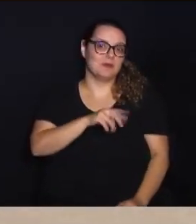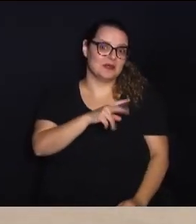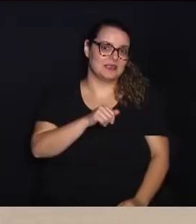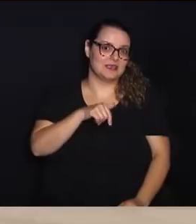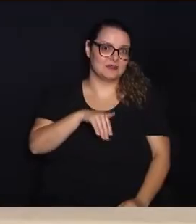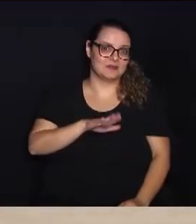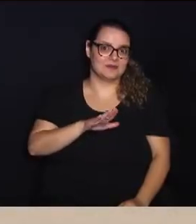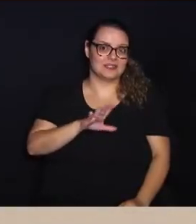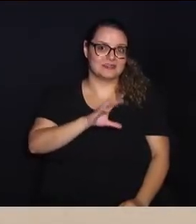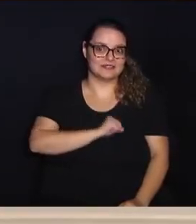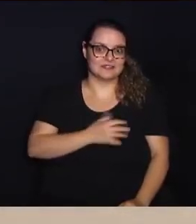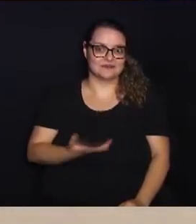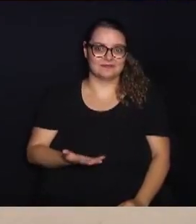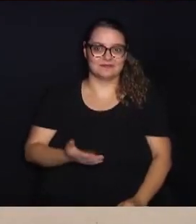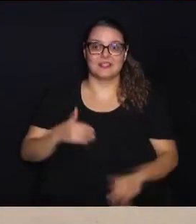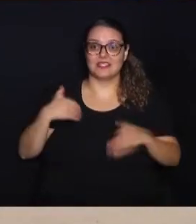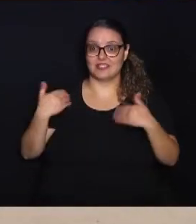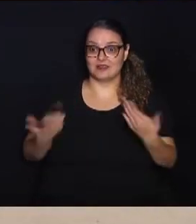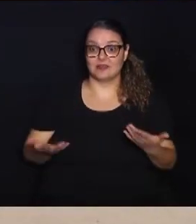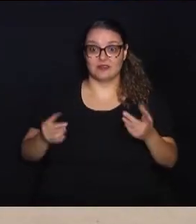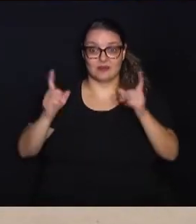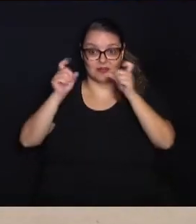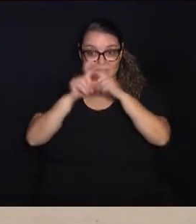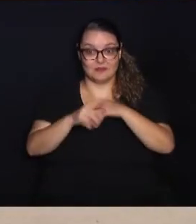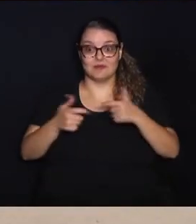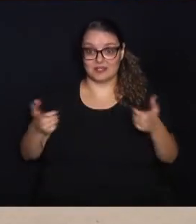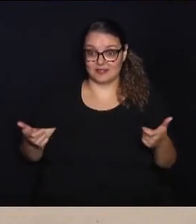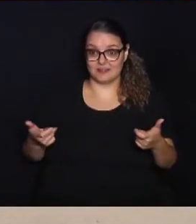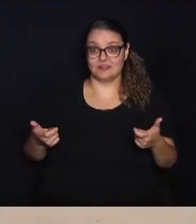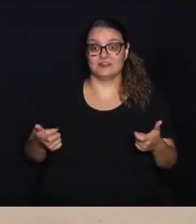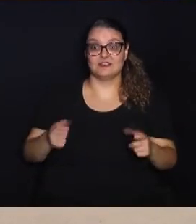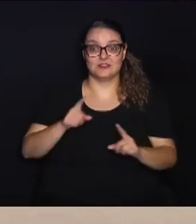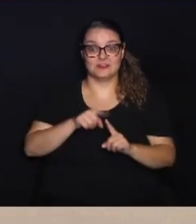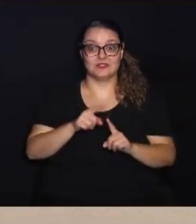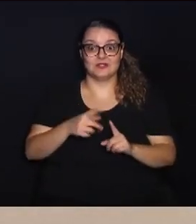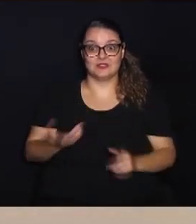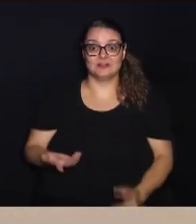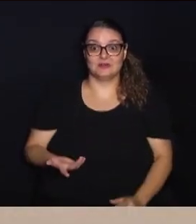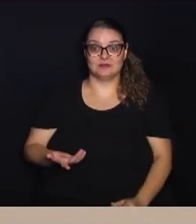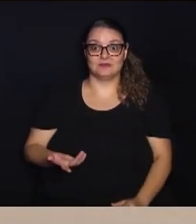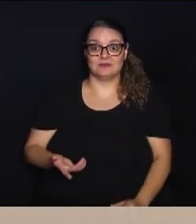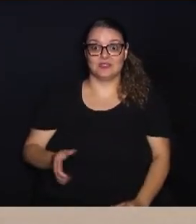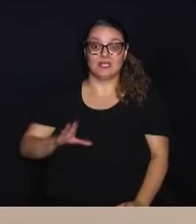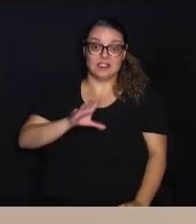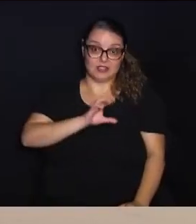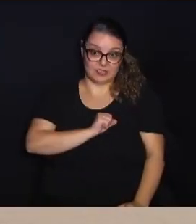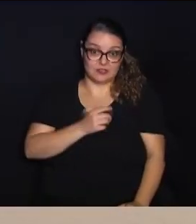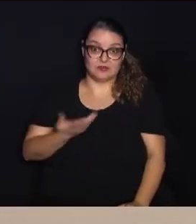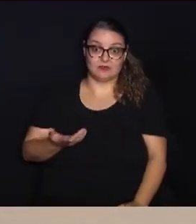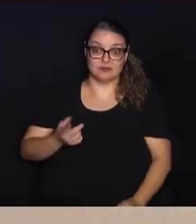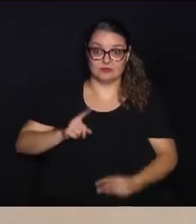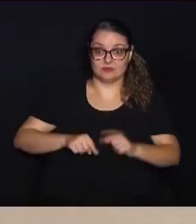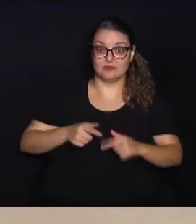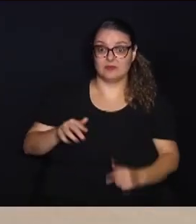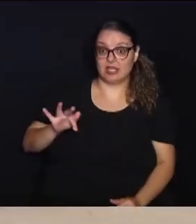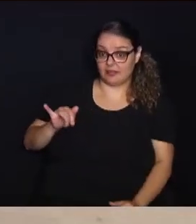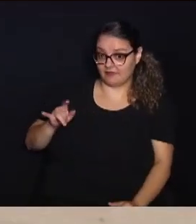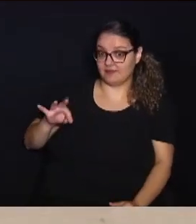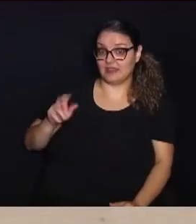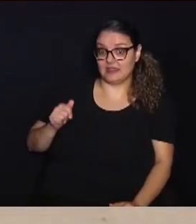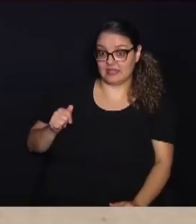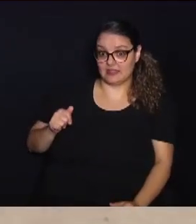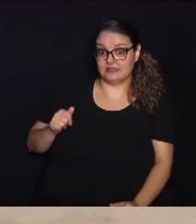da ginástica, que falam, né, aquele tradicional, né, que todo mundo vê, da ginástica rítmica. Eu acho que o maior desafio